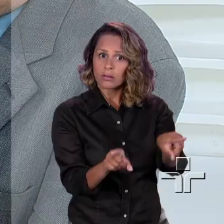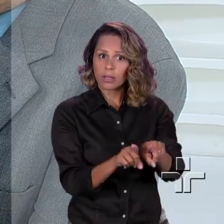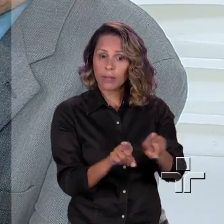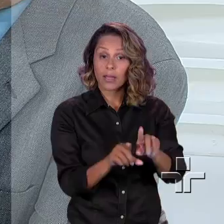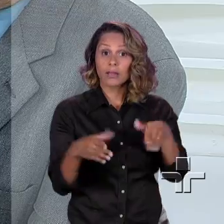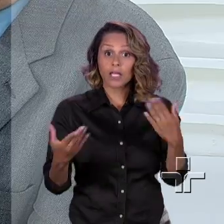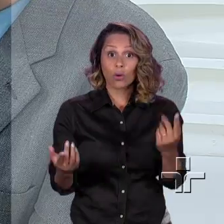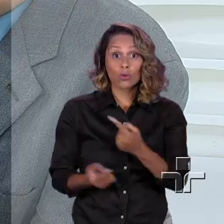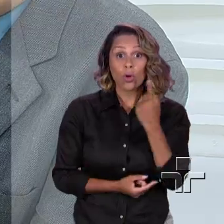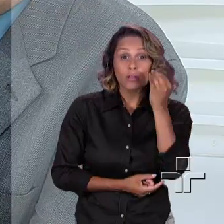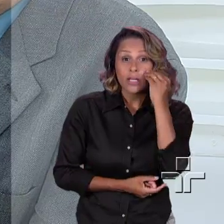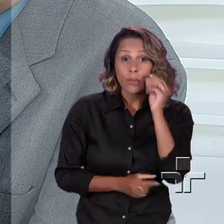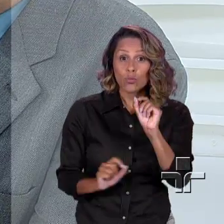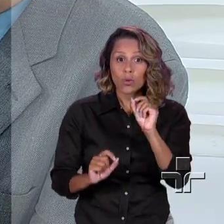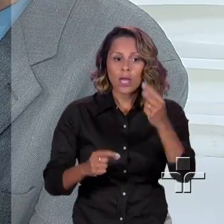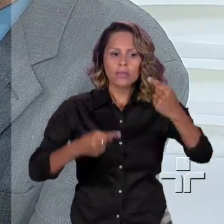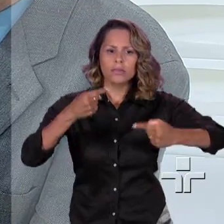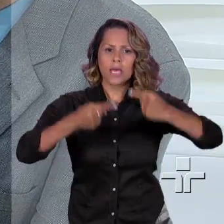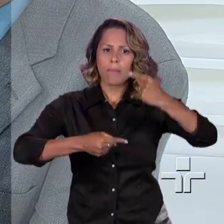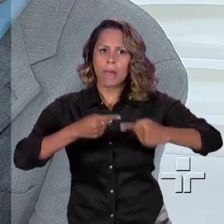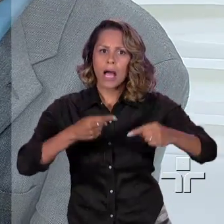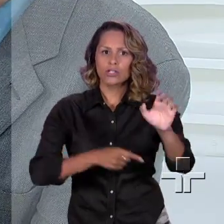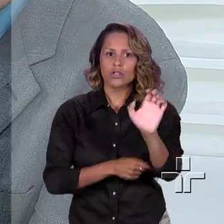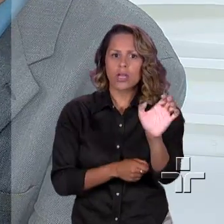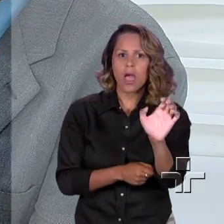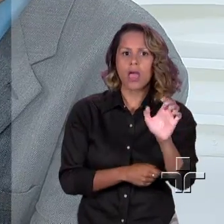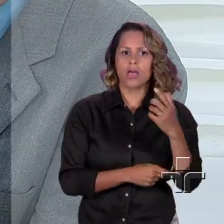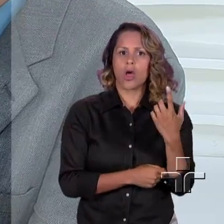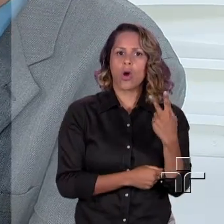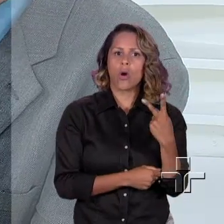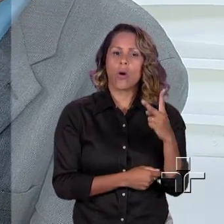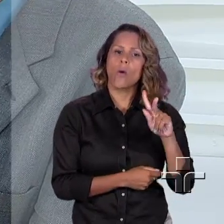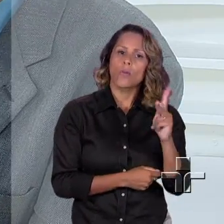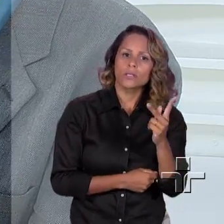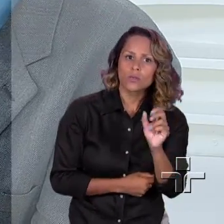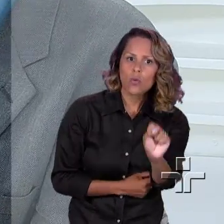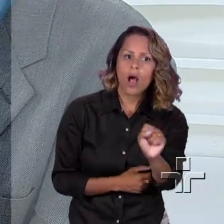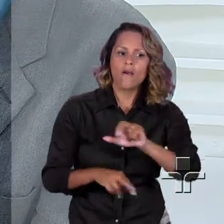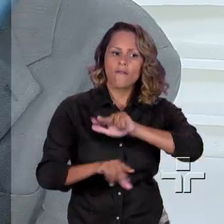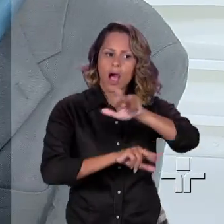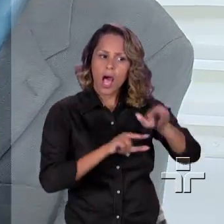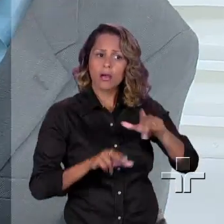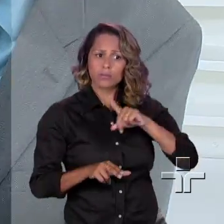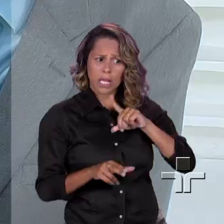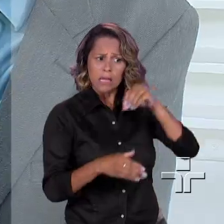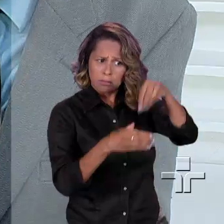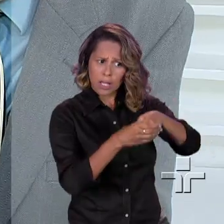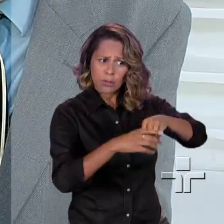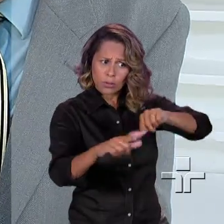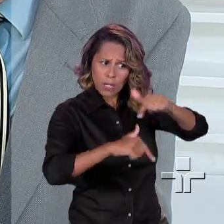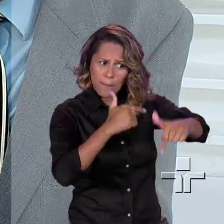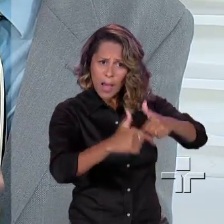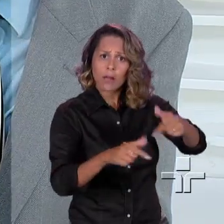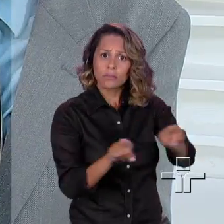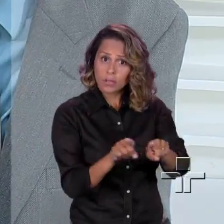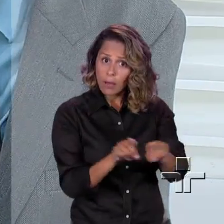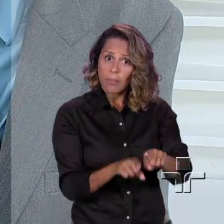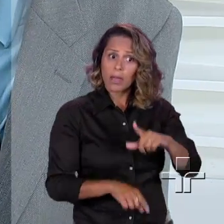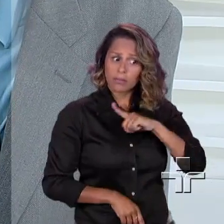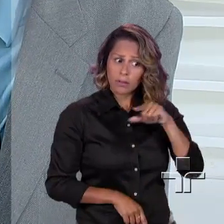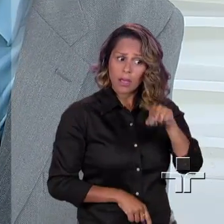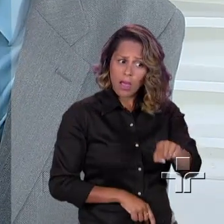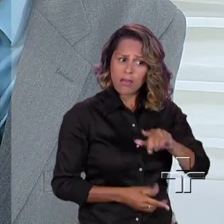operário, questionando a homofobia e dizendo que tem trabalhadores homossexuais também, tem que ser considerado, estão